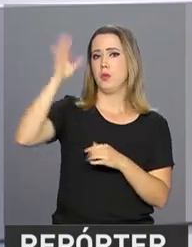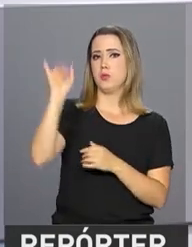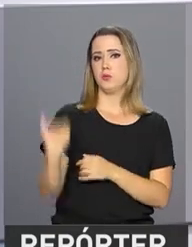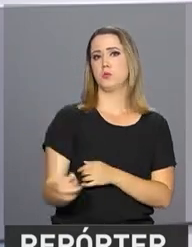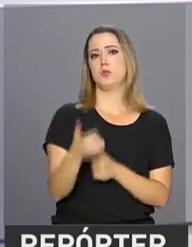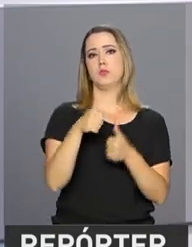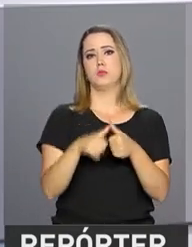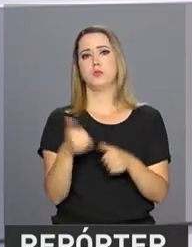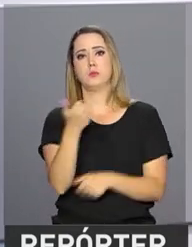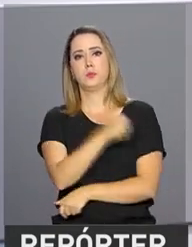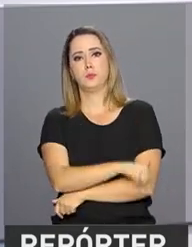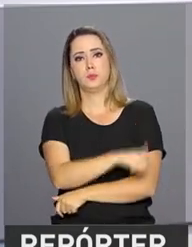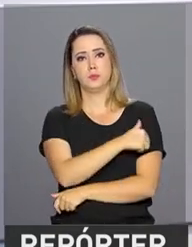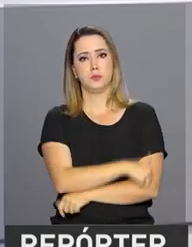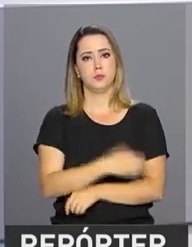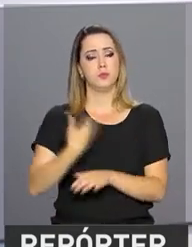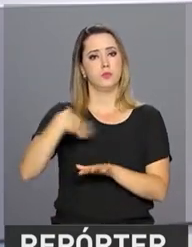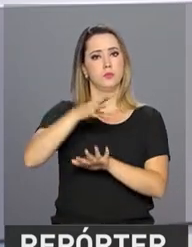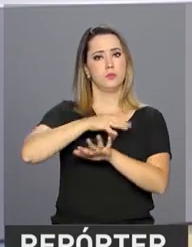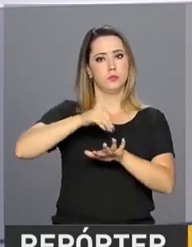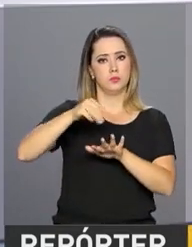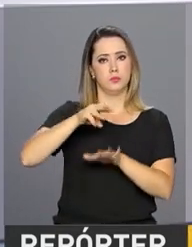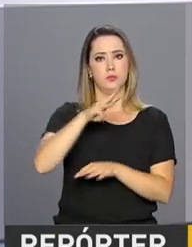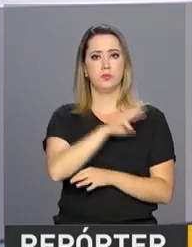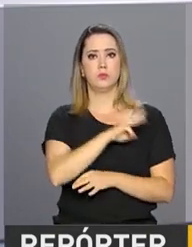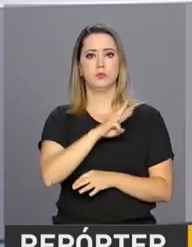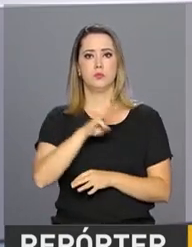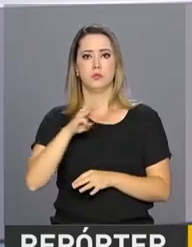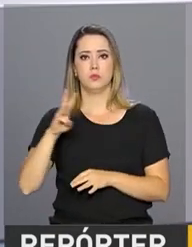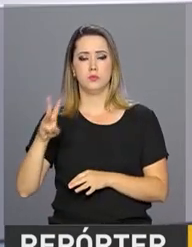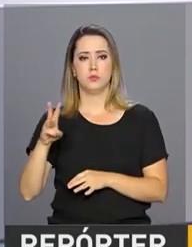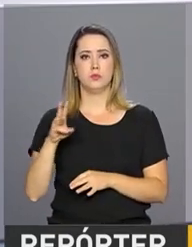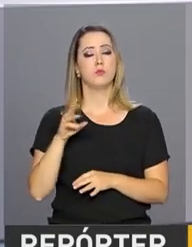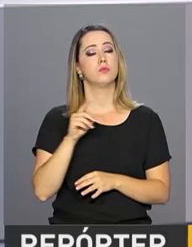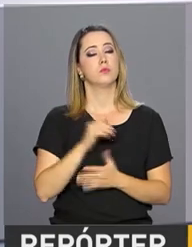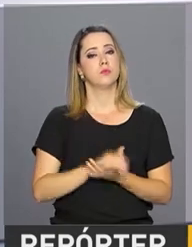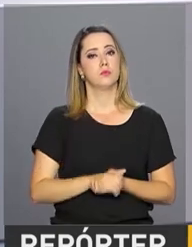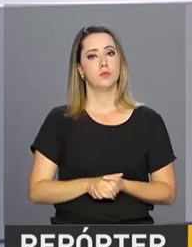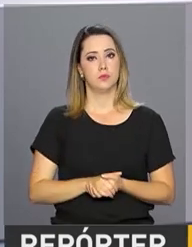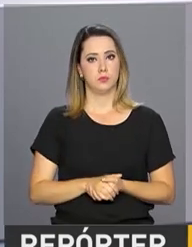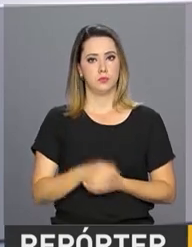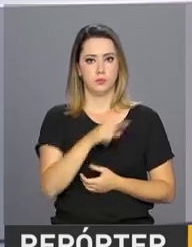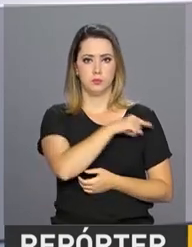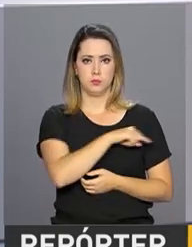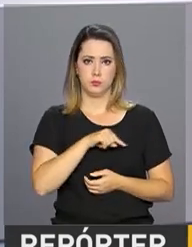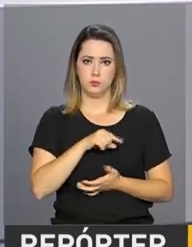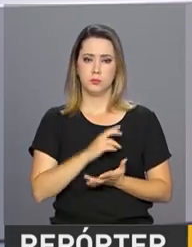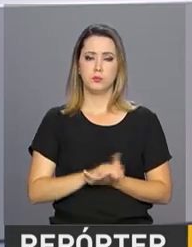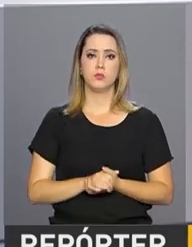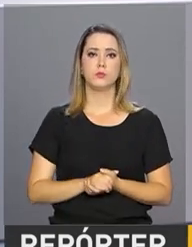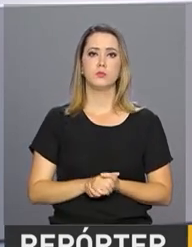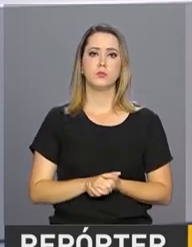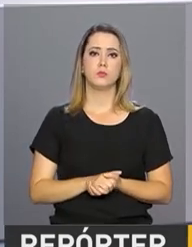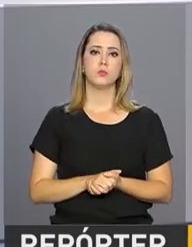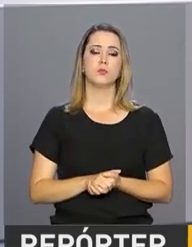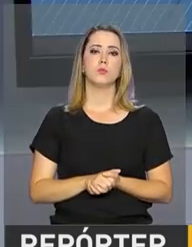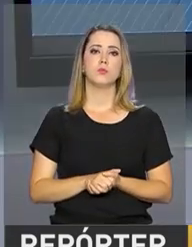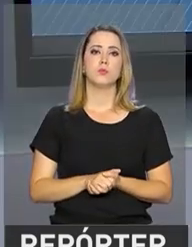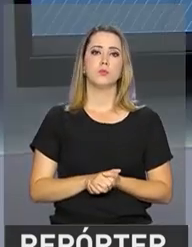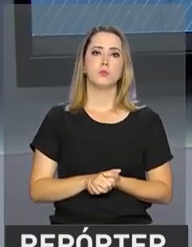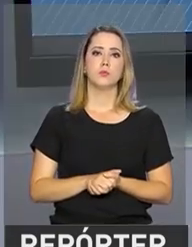está no estado do rio de janeiro mais informações na página www ponto cine ponto com.br